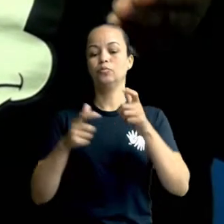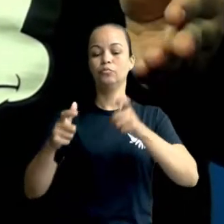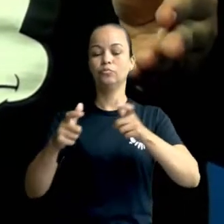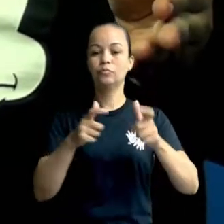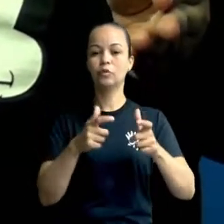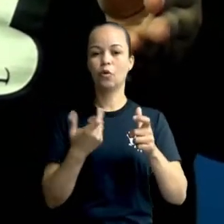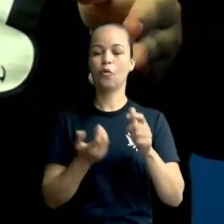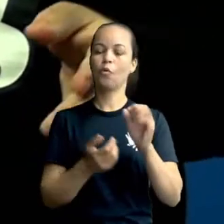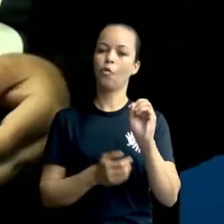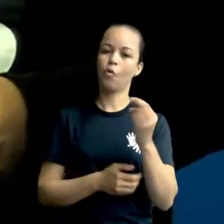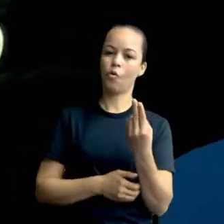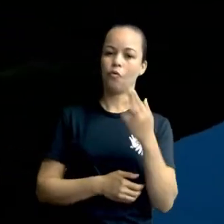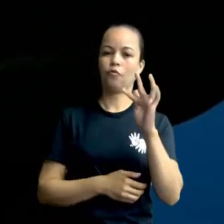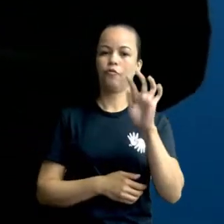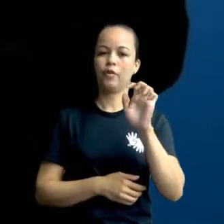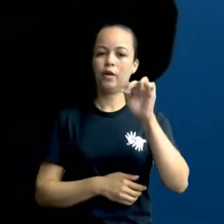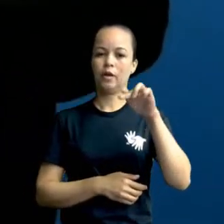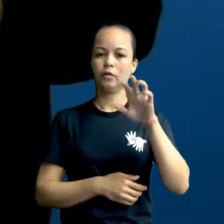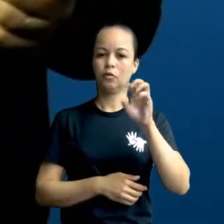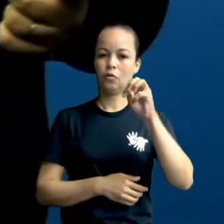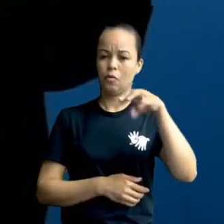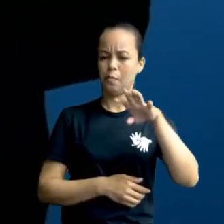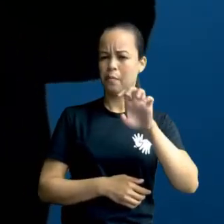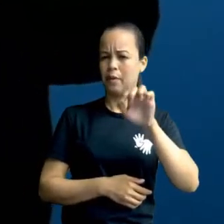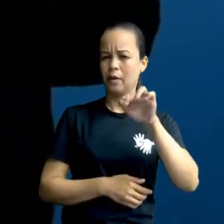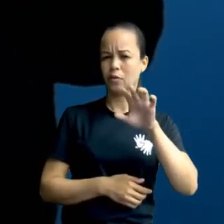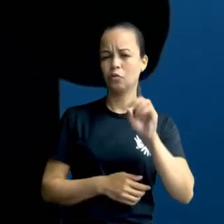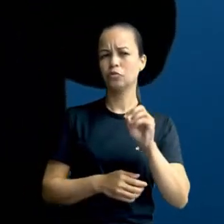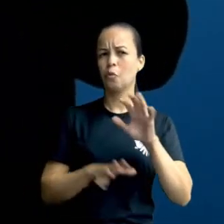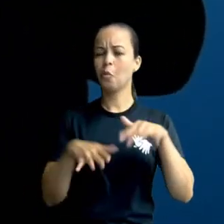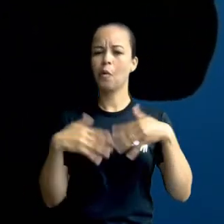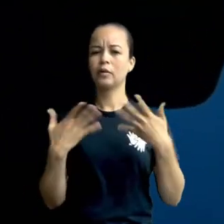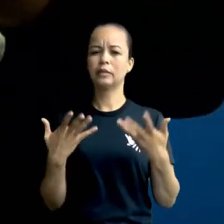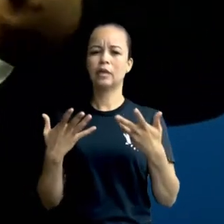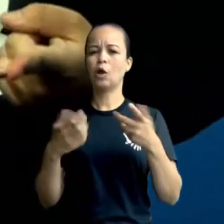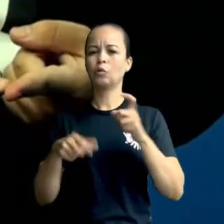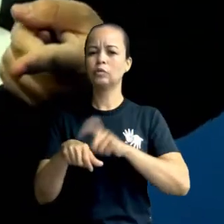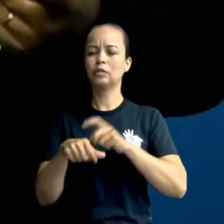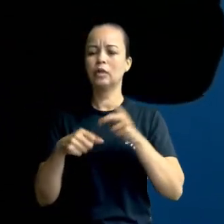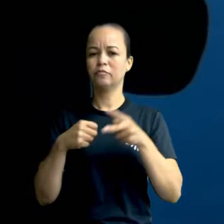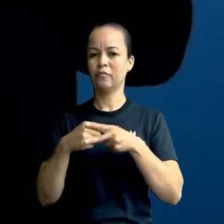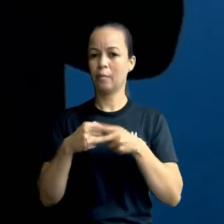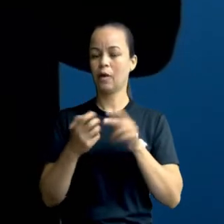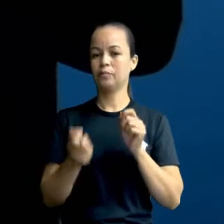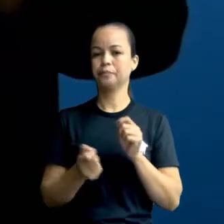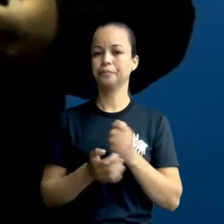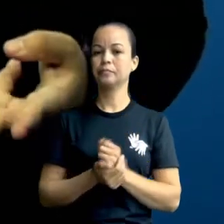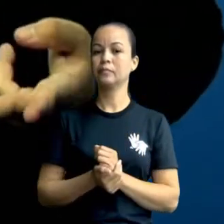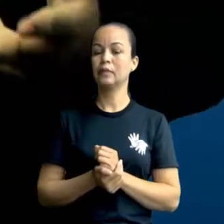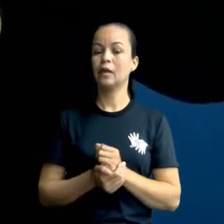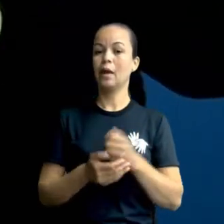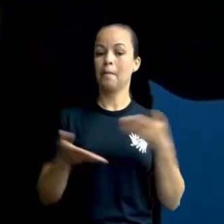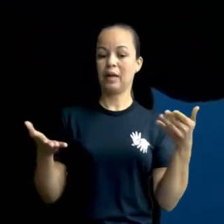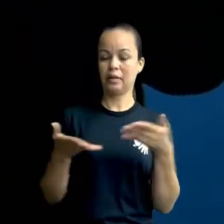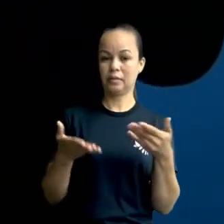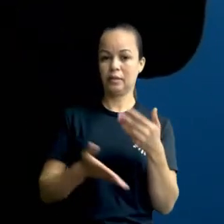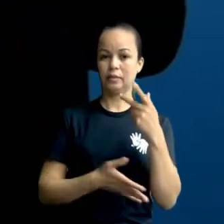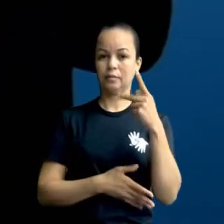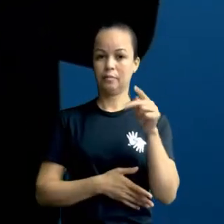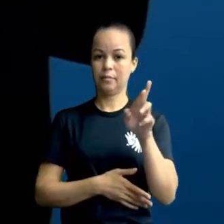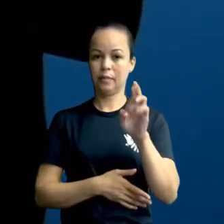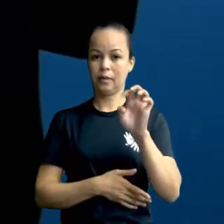verbo em suma, tá bom? Ou seja, quais são esses tempos verbais? Presente, pretérito